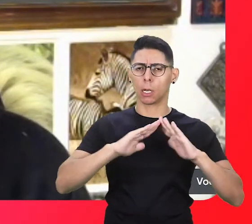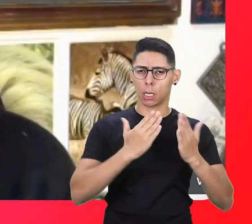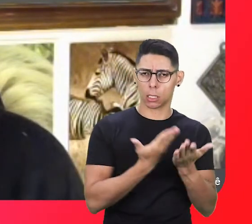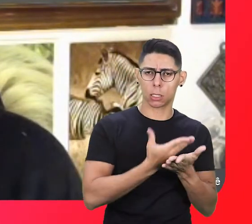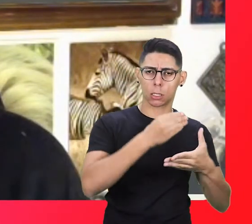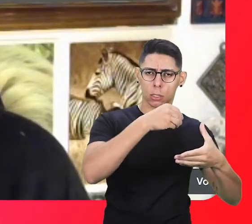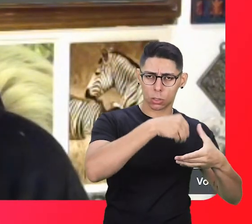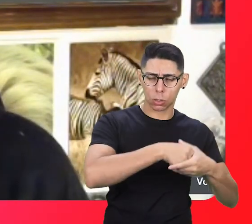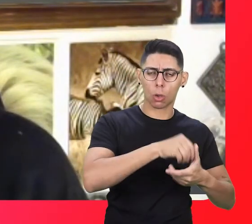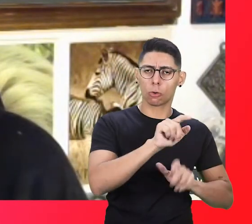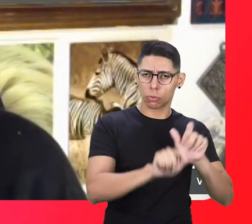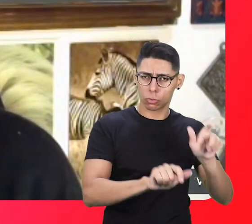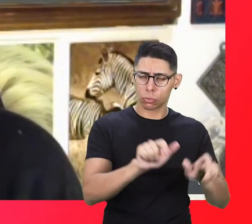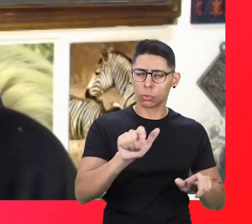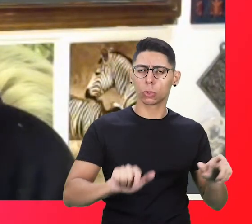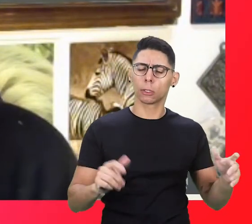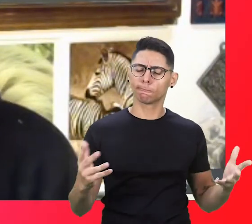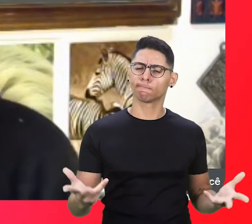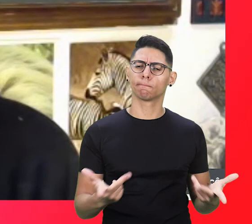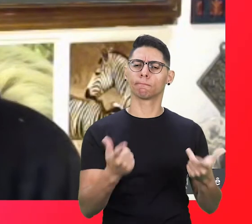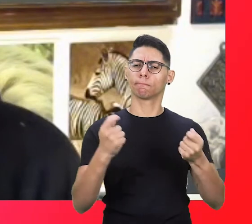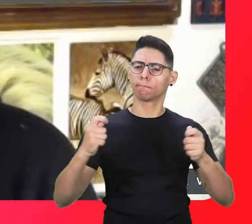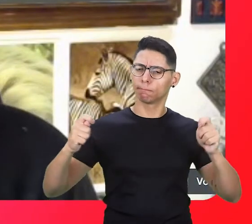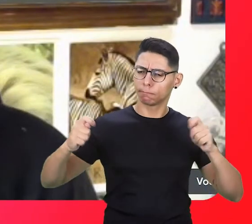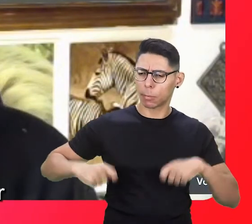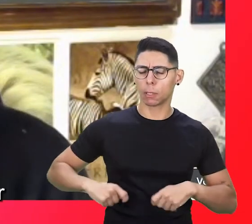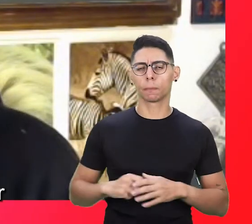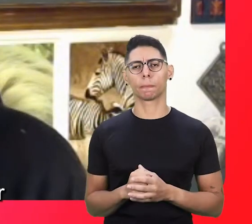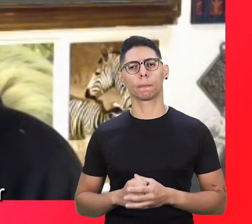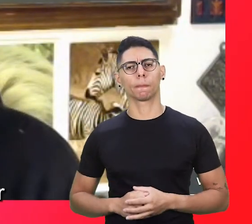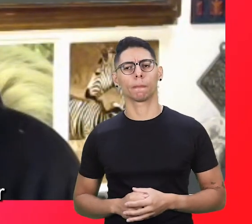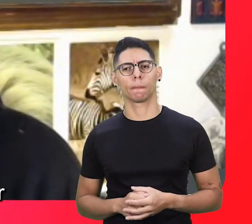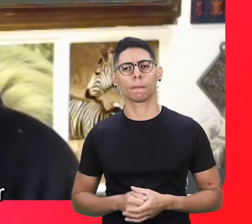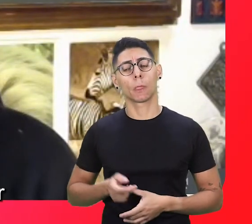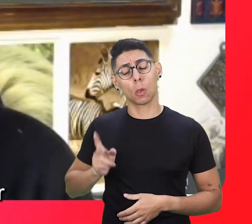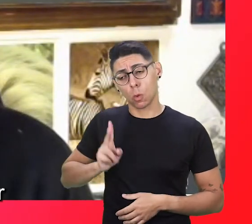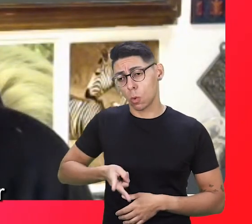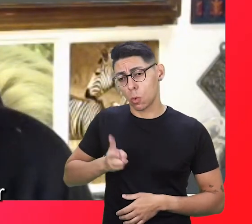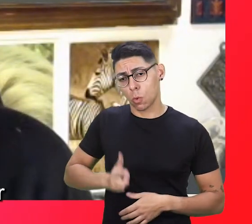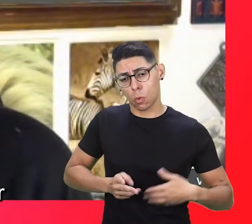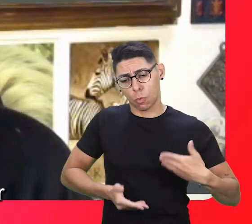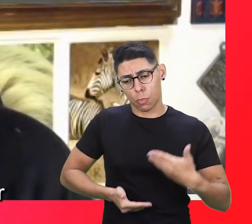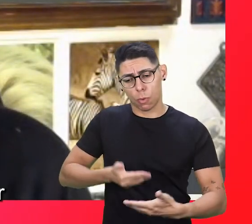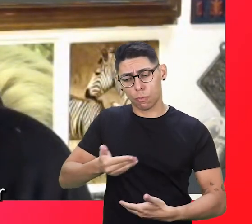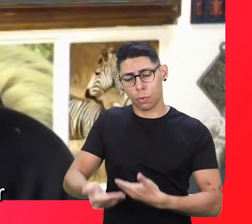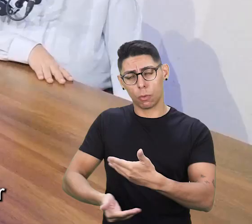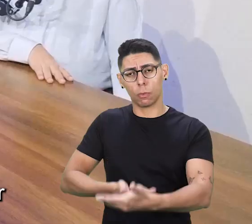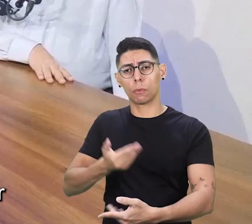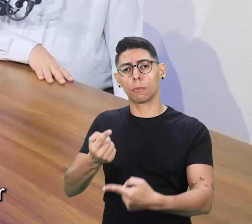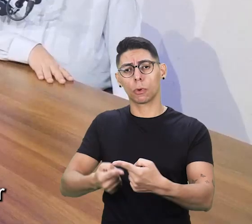muito querida, muito Aham. competente. E sigamos, né, meu amigo? Sigamos aí, porque há muito